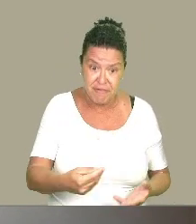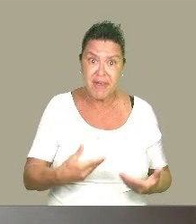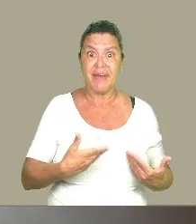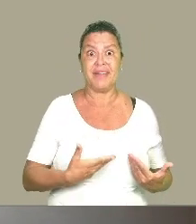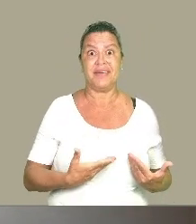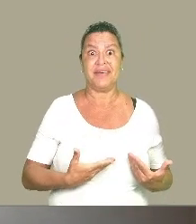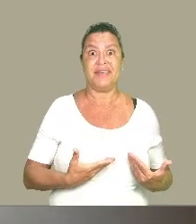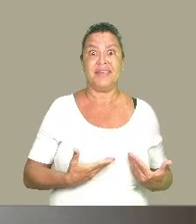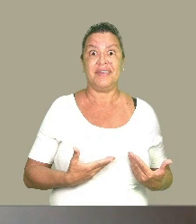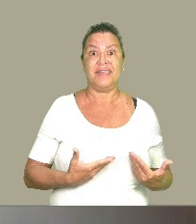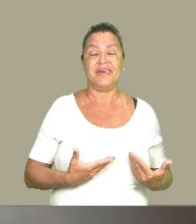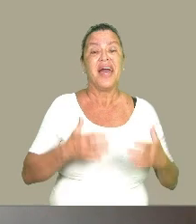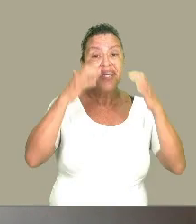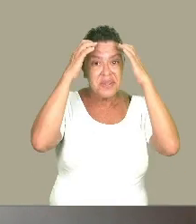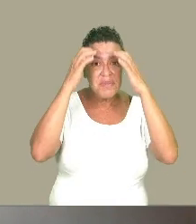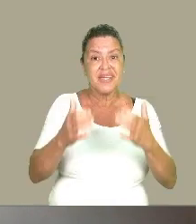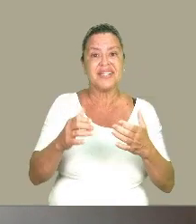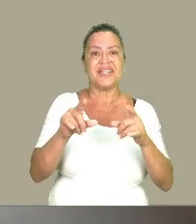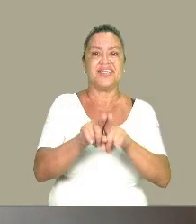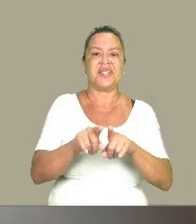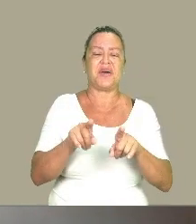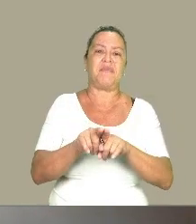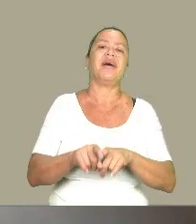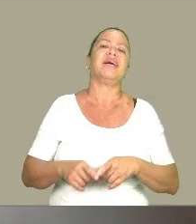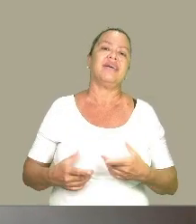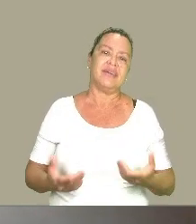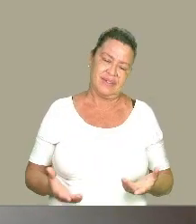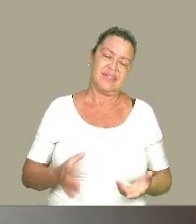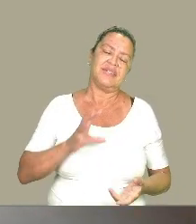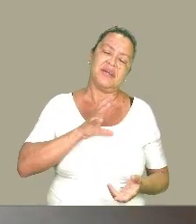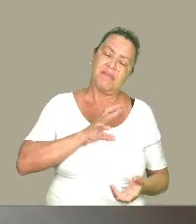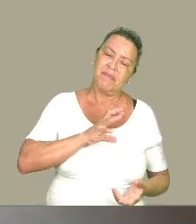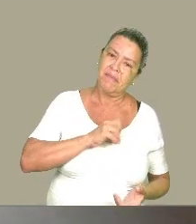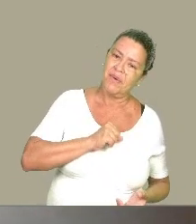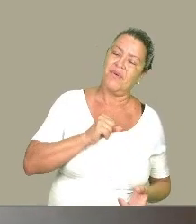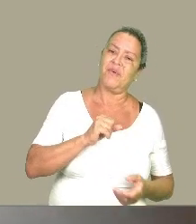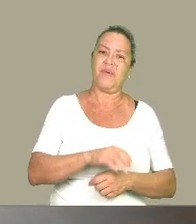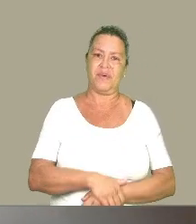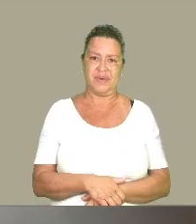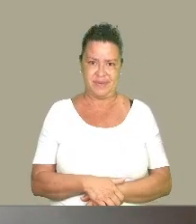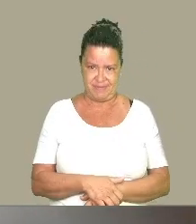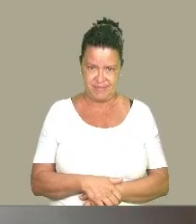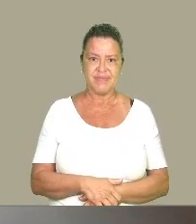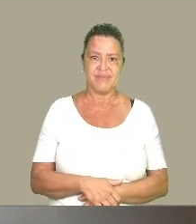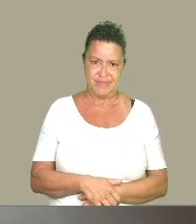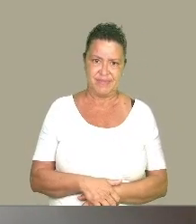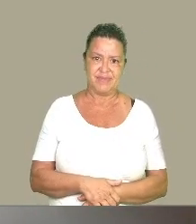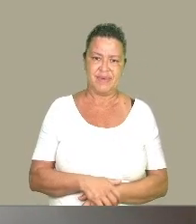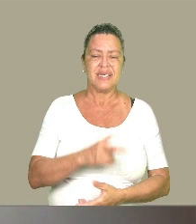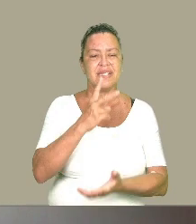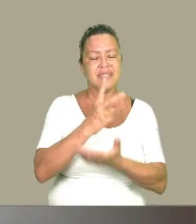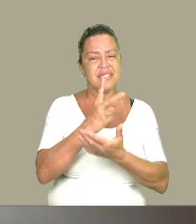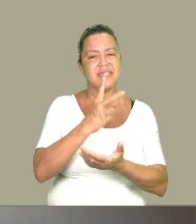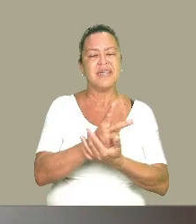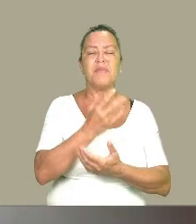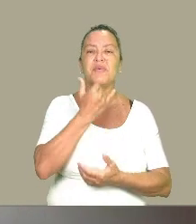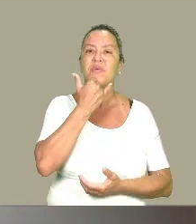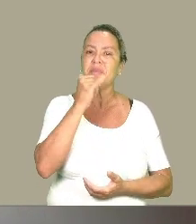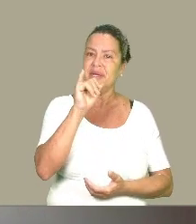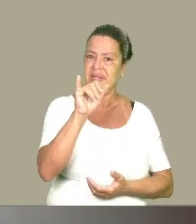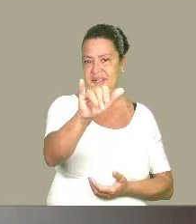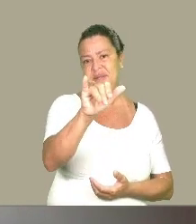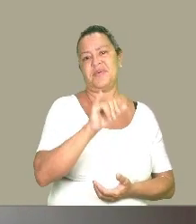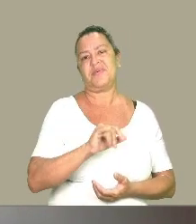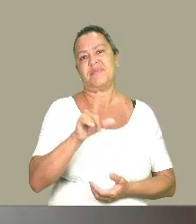uma relação respeitosa, que seja uma relação amorosa, que seja uma relação calcada no perdão, né? E que a